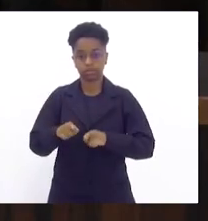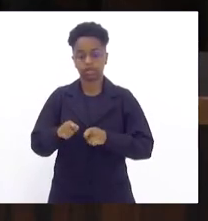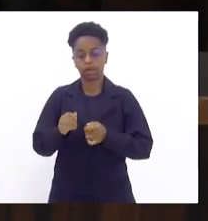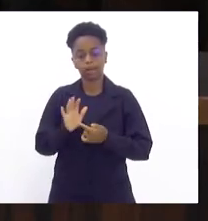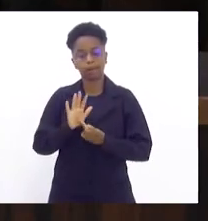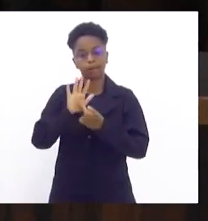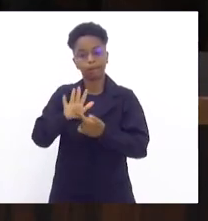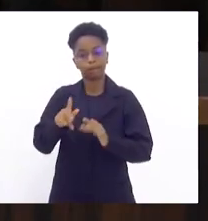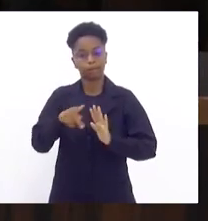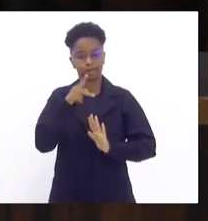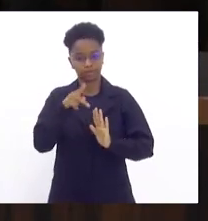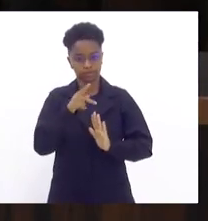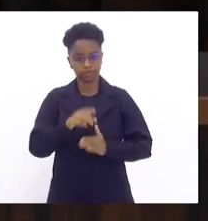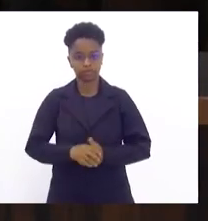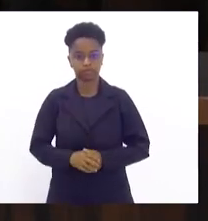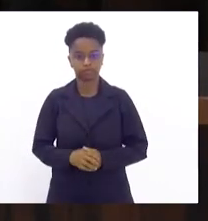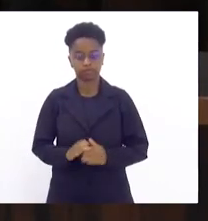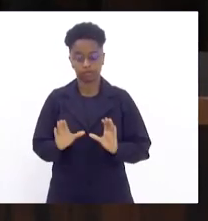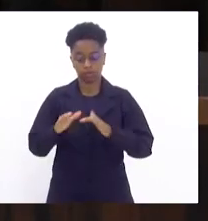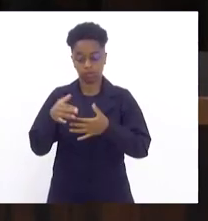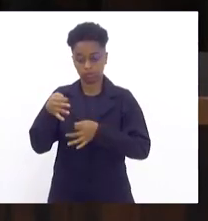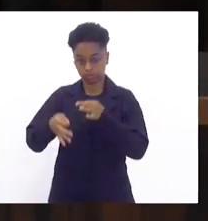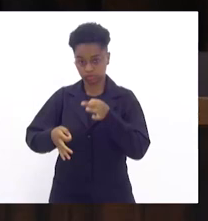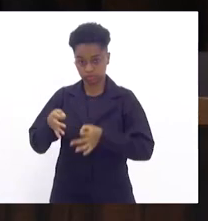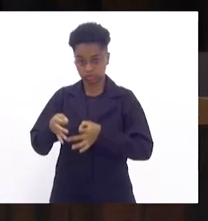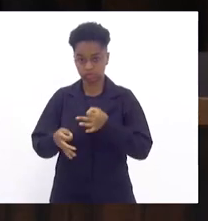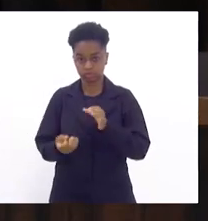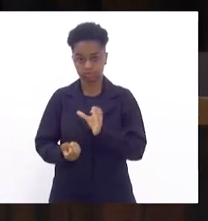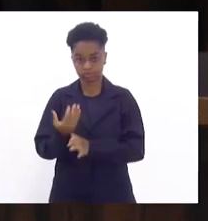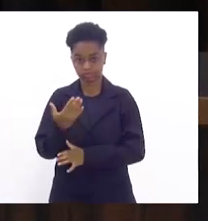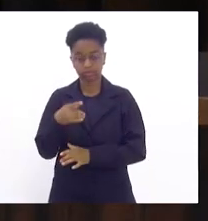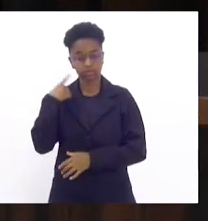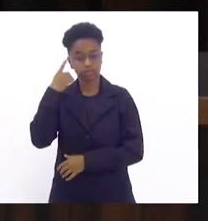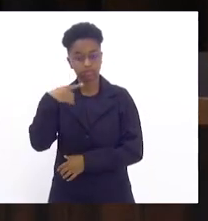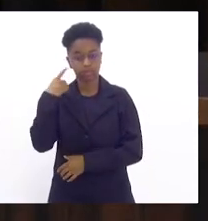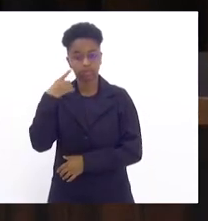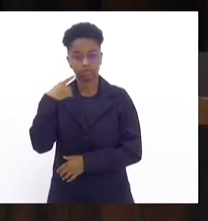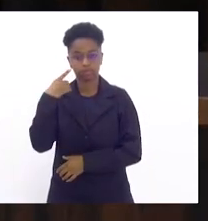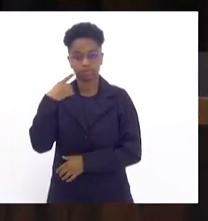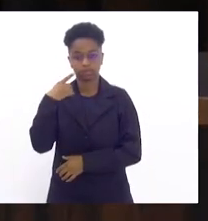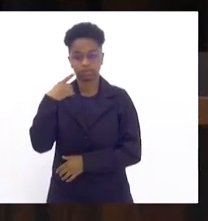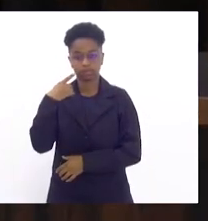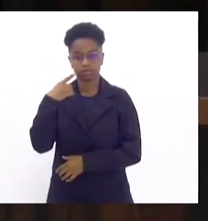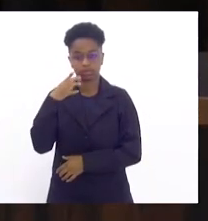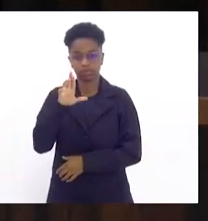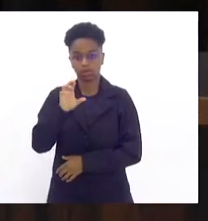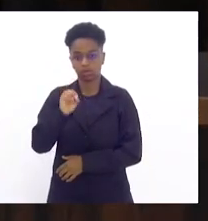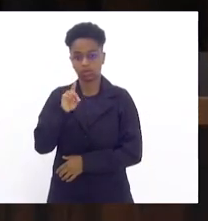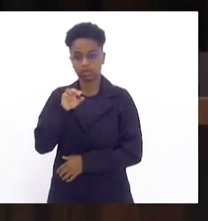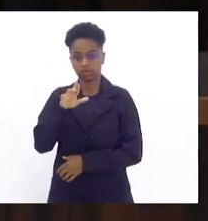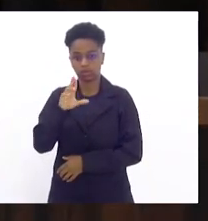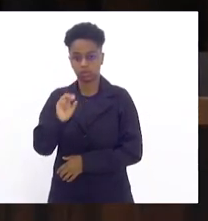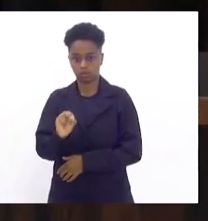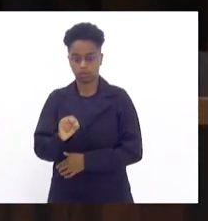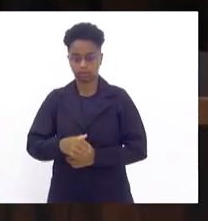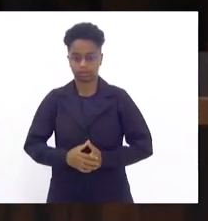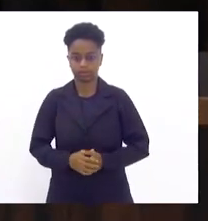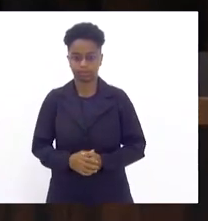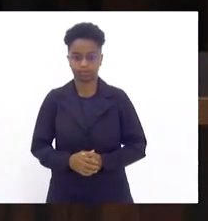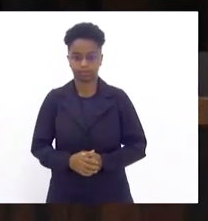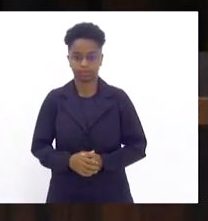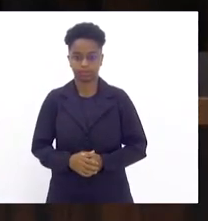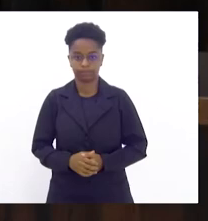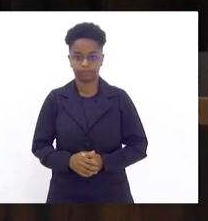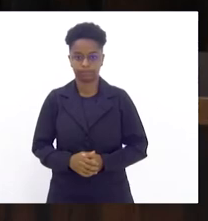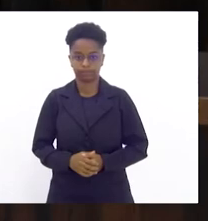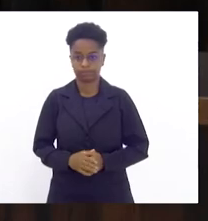Para emitir parecer pela Comissão de Justiça, o deputado Rodrigo Amorim.